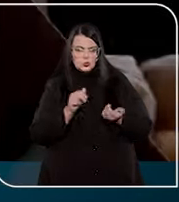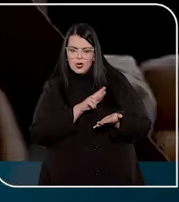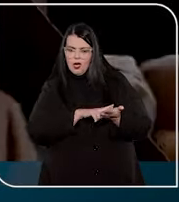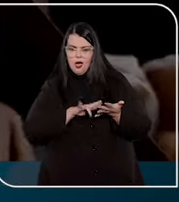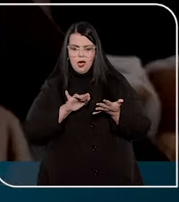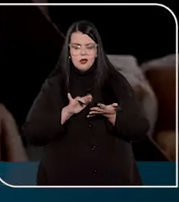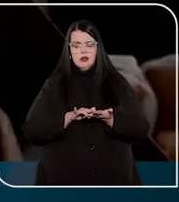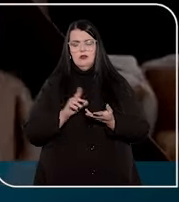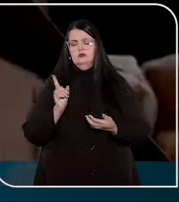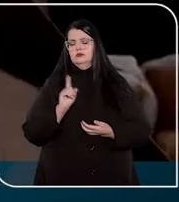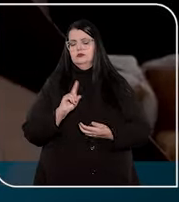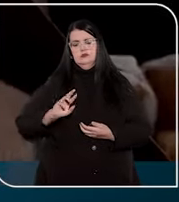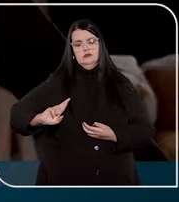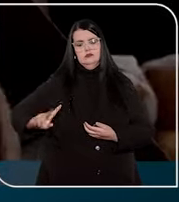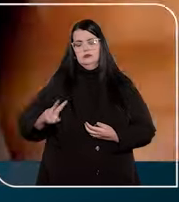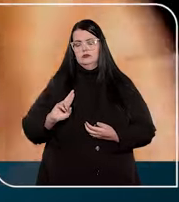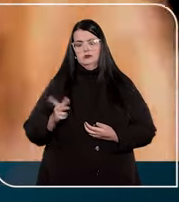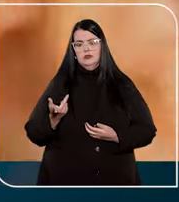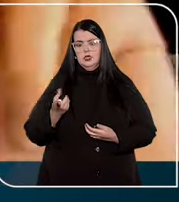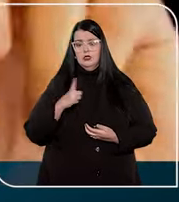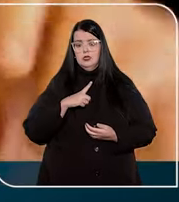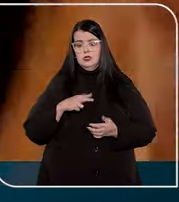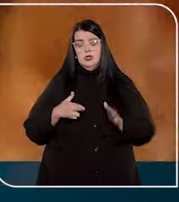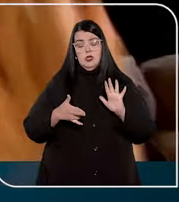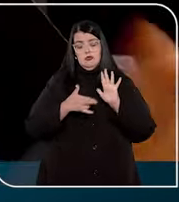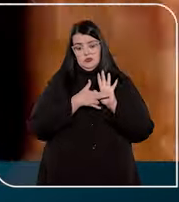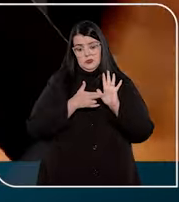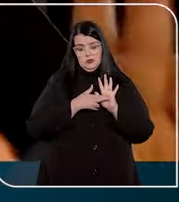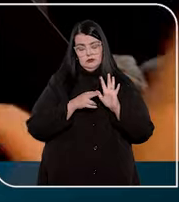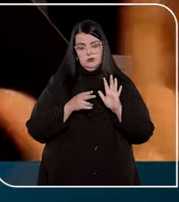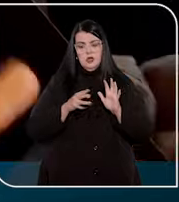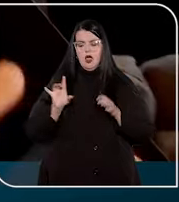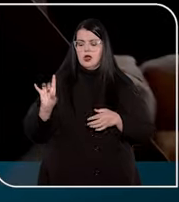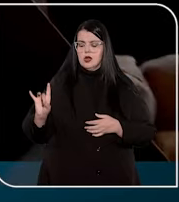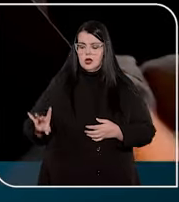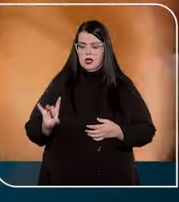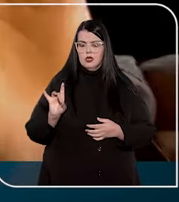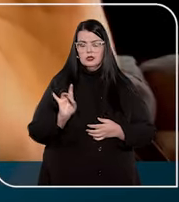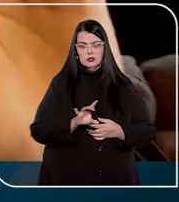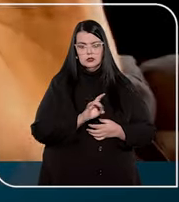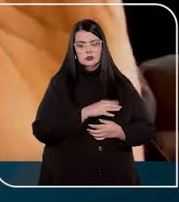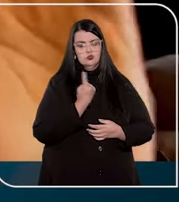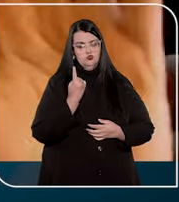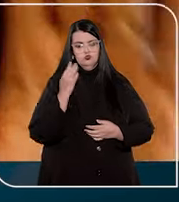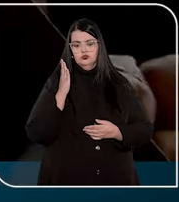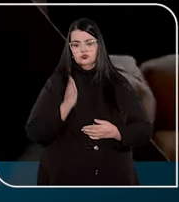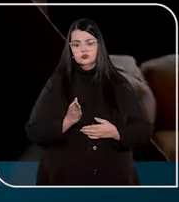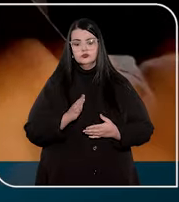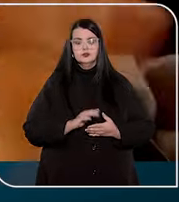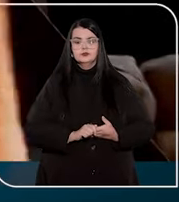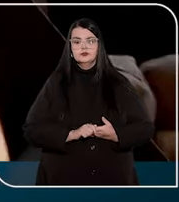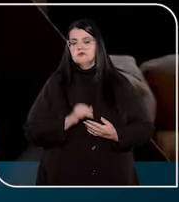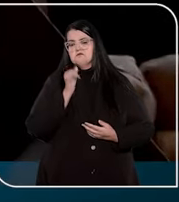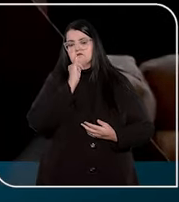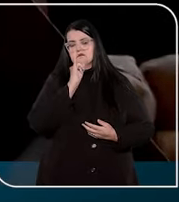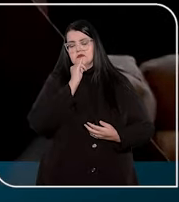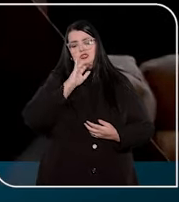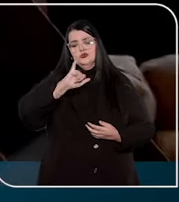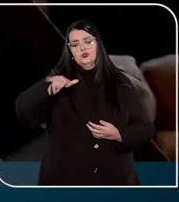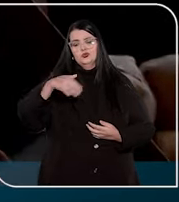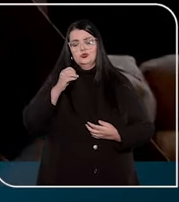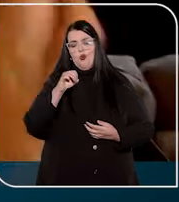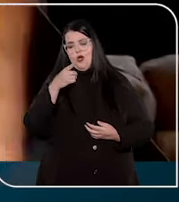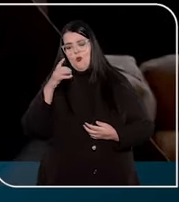ele vira extraordinário, lá ele é regimental. Não, não, não. Cada agravo é um. É João Carlos,